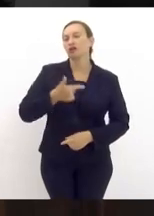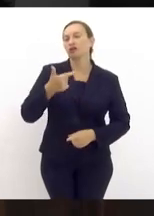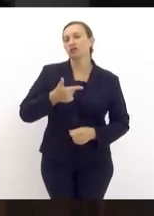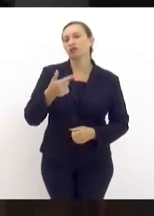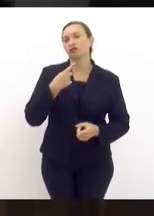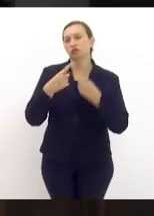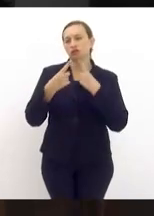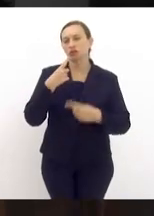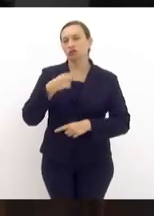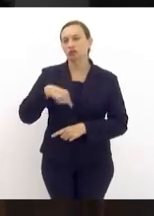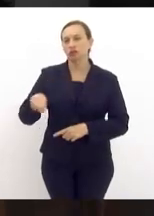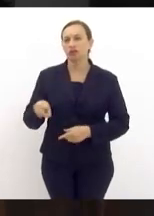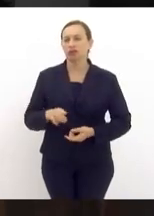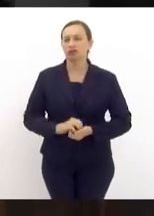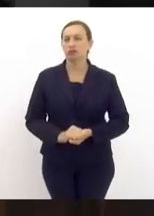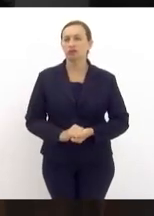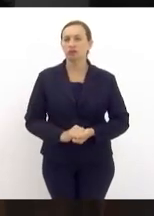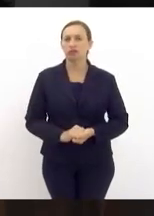discussão.